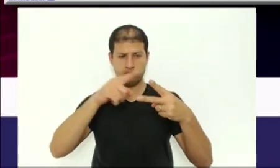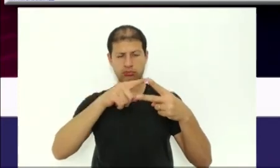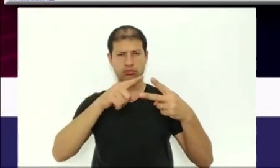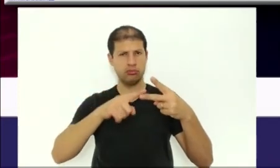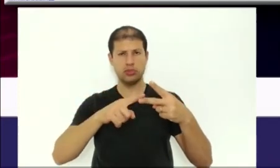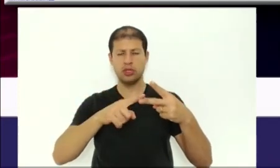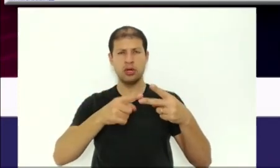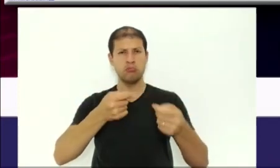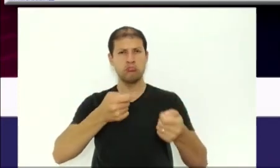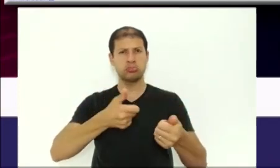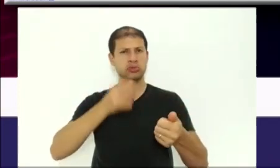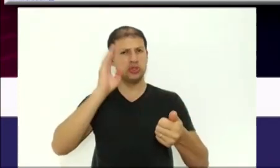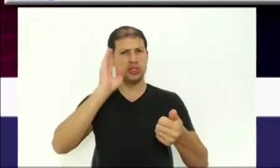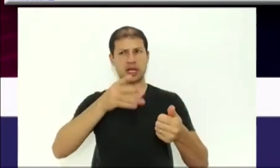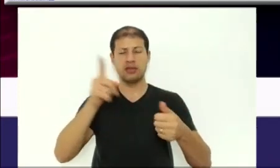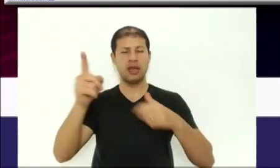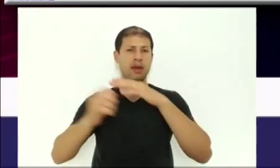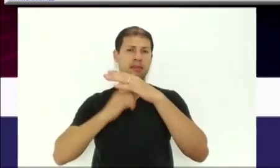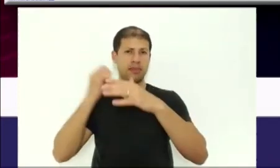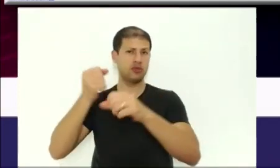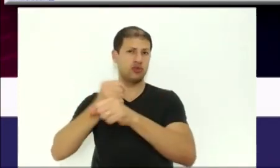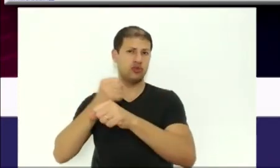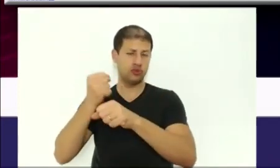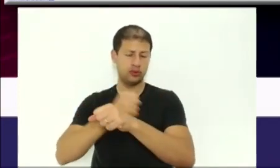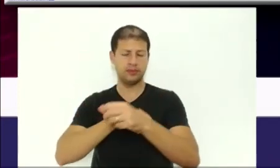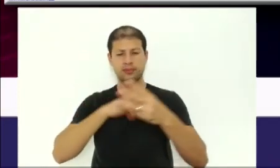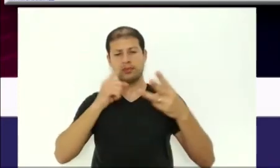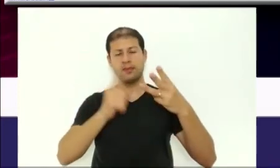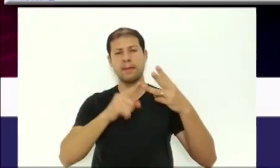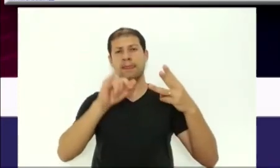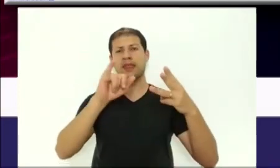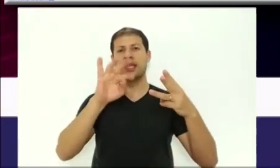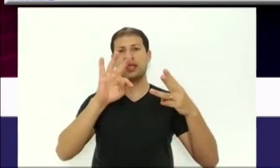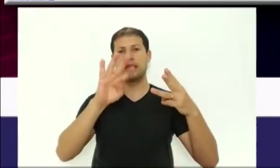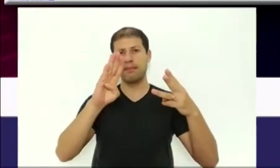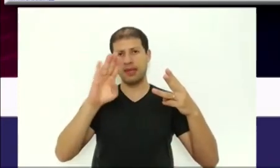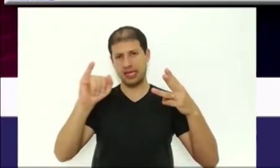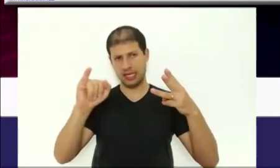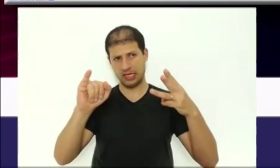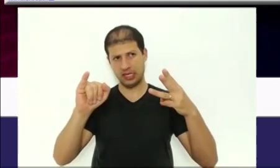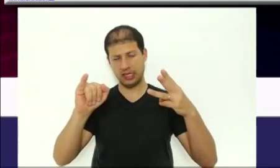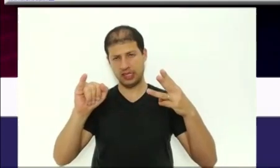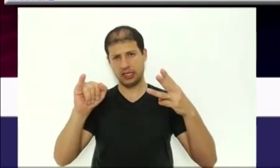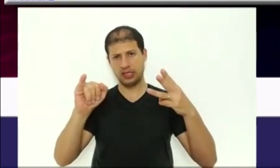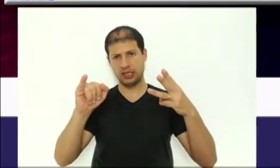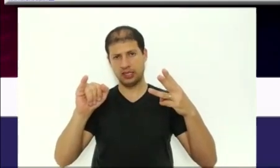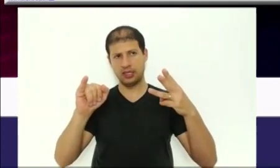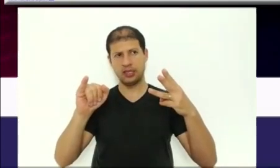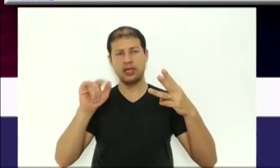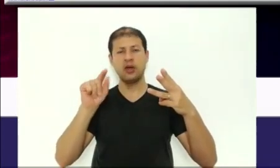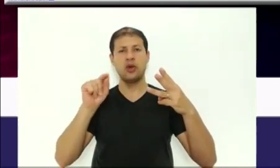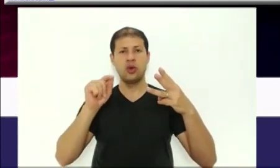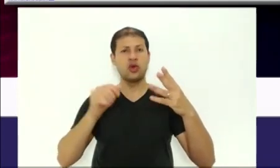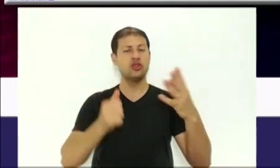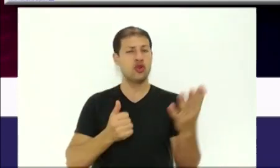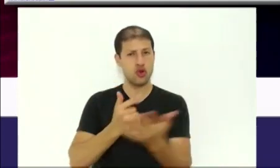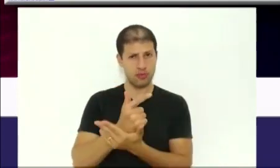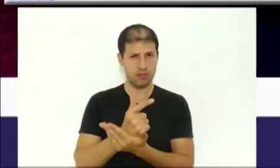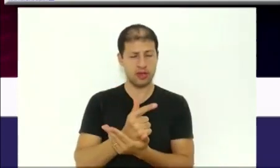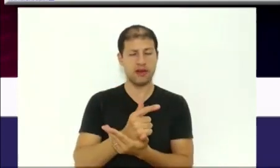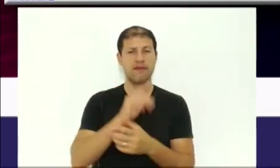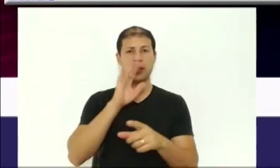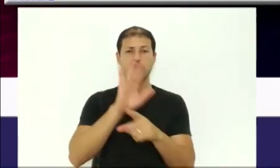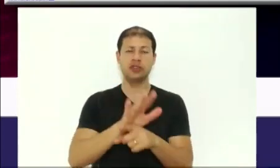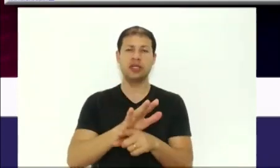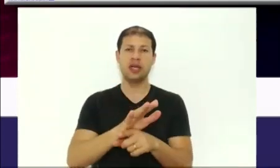para a construtora. Já o ITBI, que é o de aquisição, ele vai beneficiar